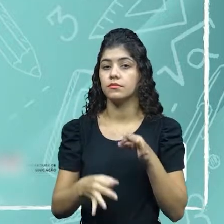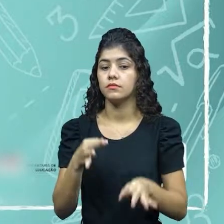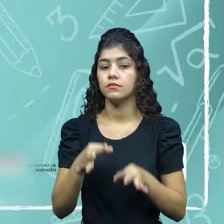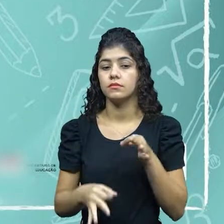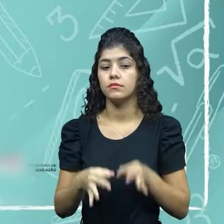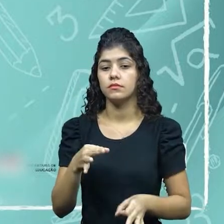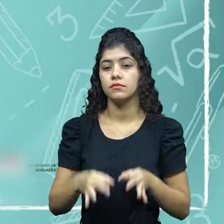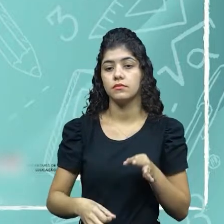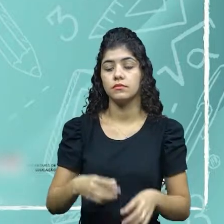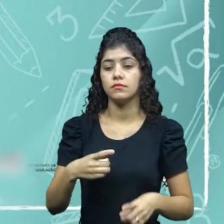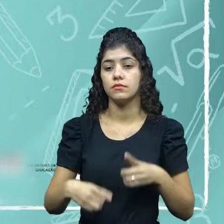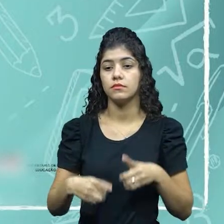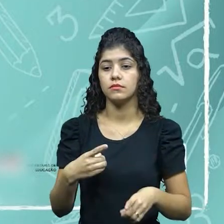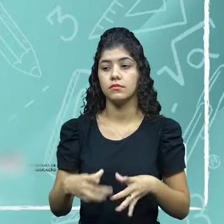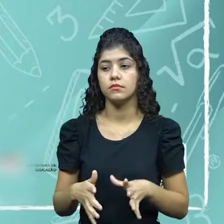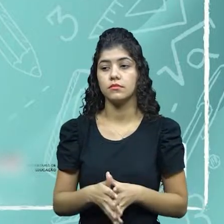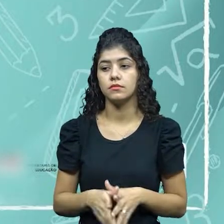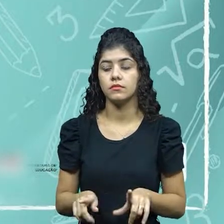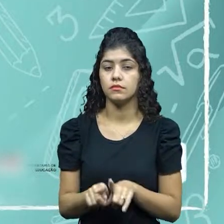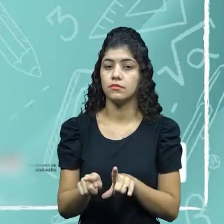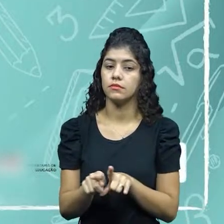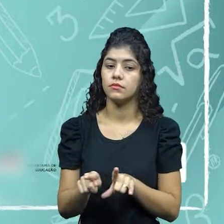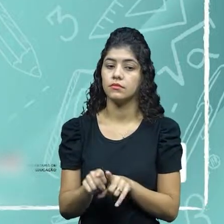a política e a legislação